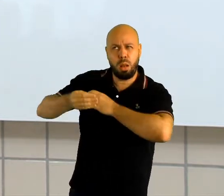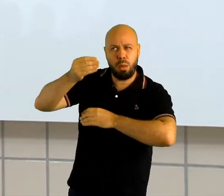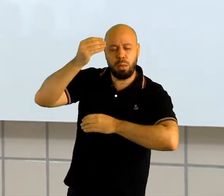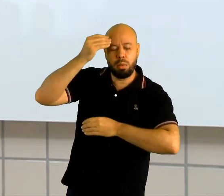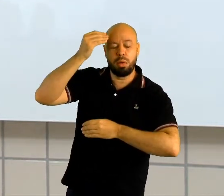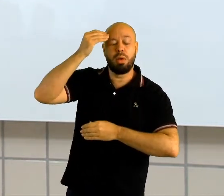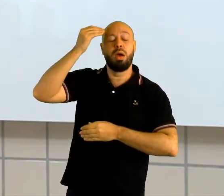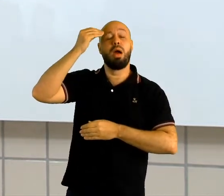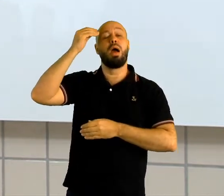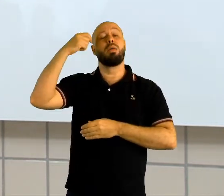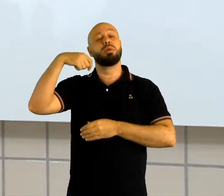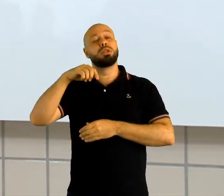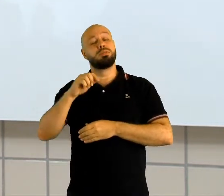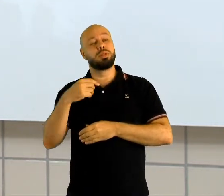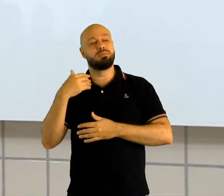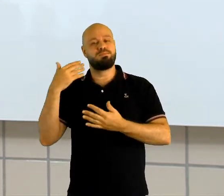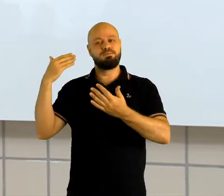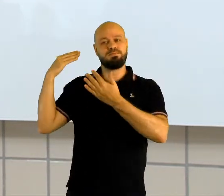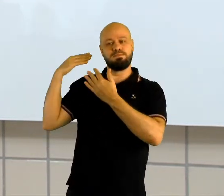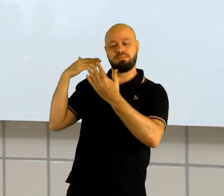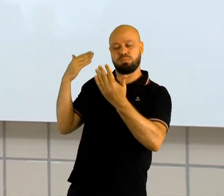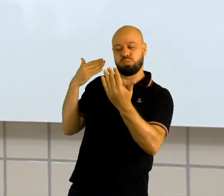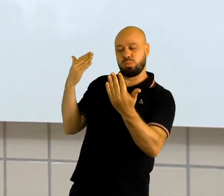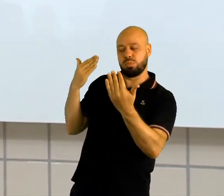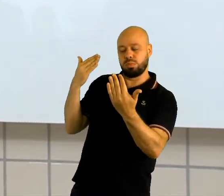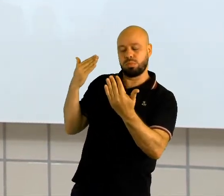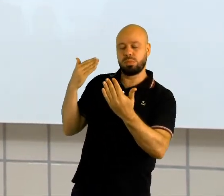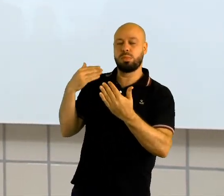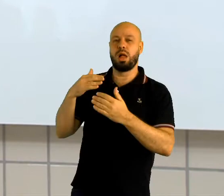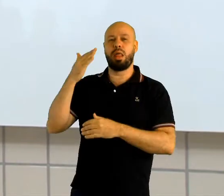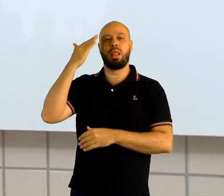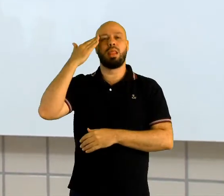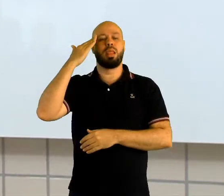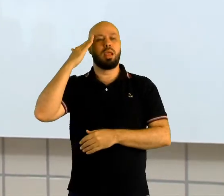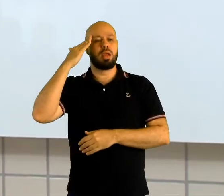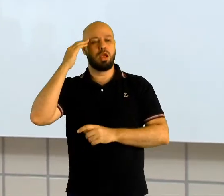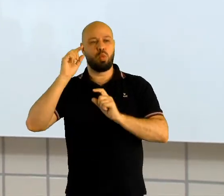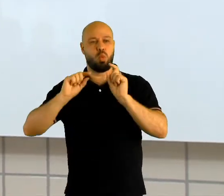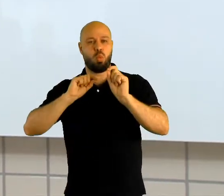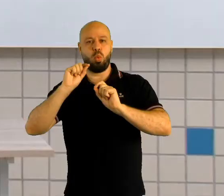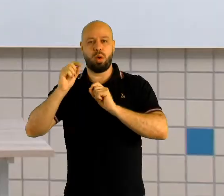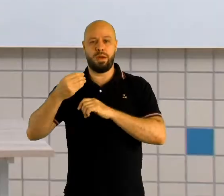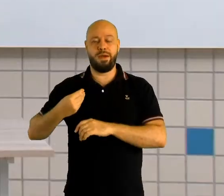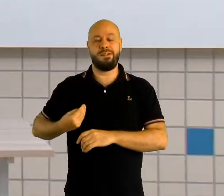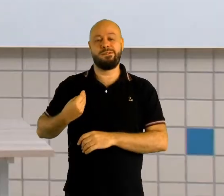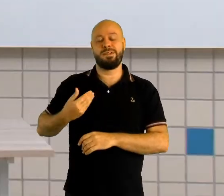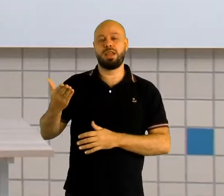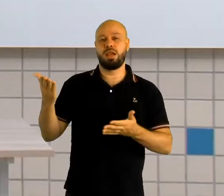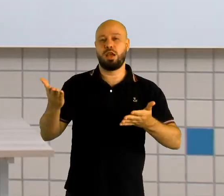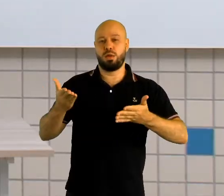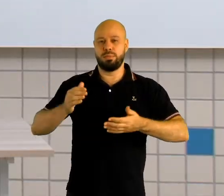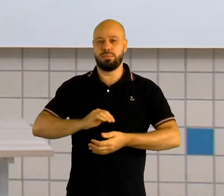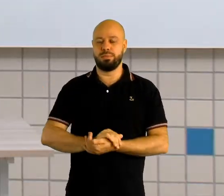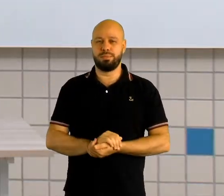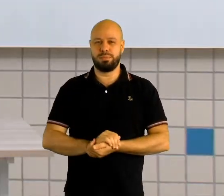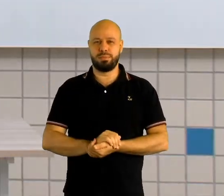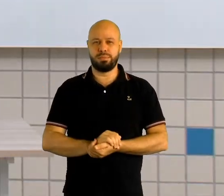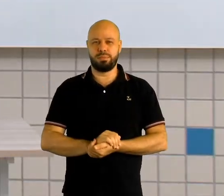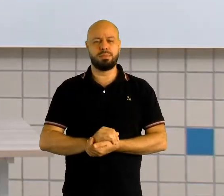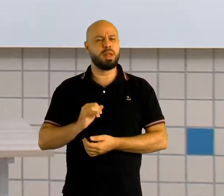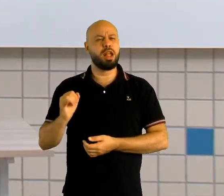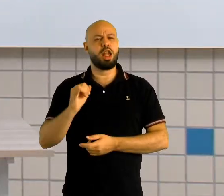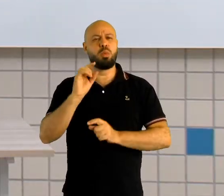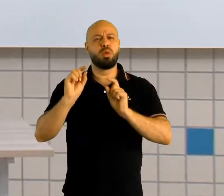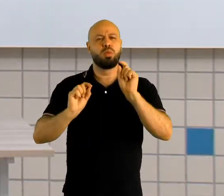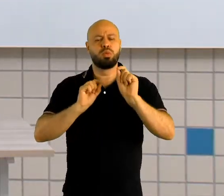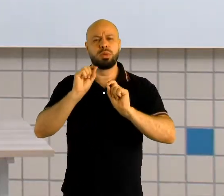gente possa fazer uma comparação, compreender com as coisas que nós estamos vivendo no dia de hoje. É